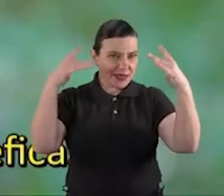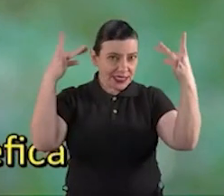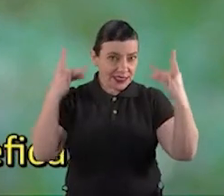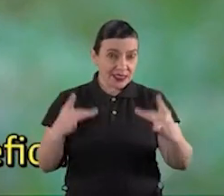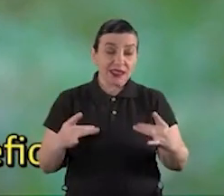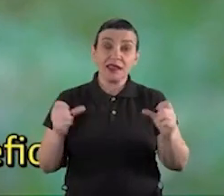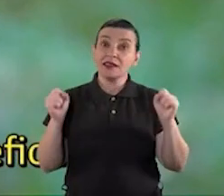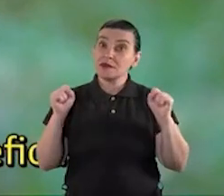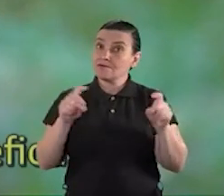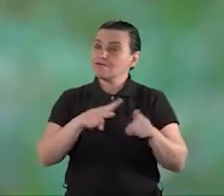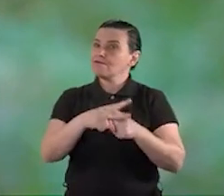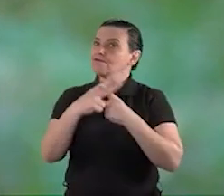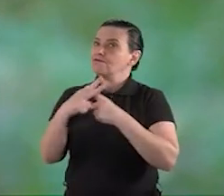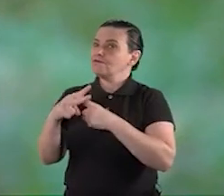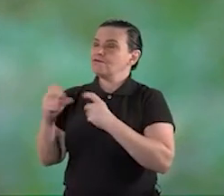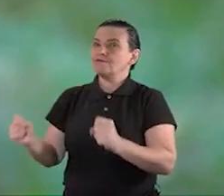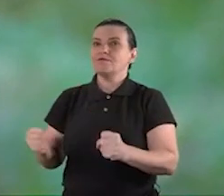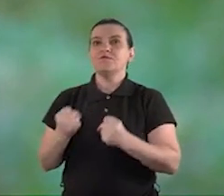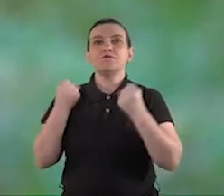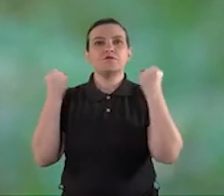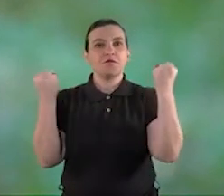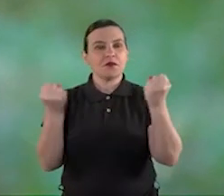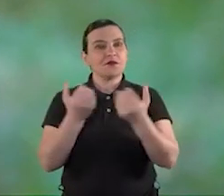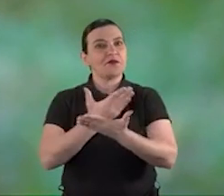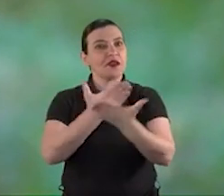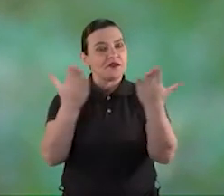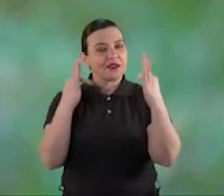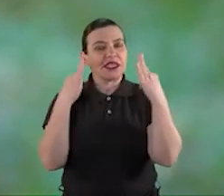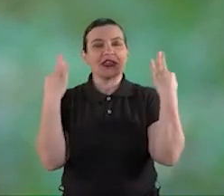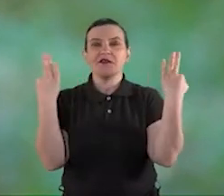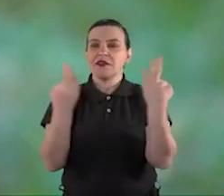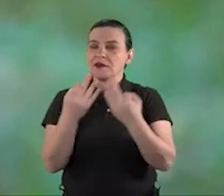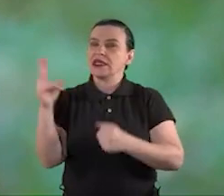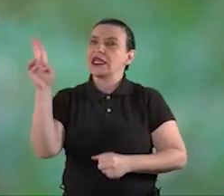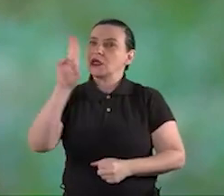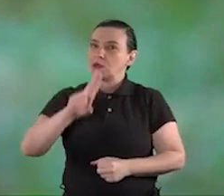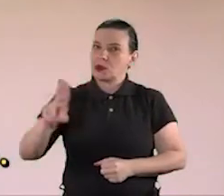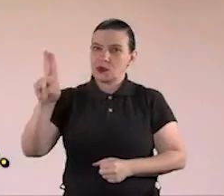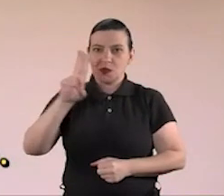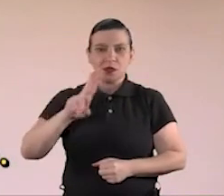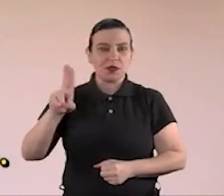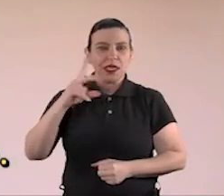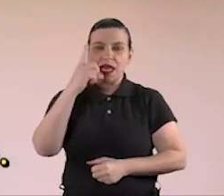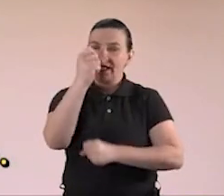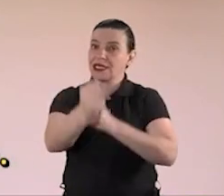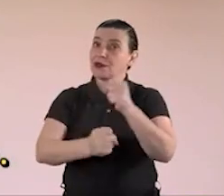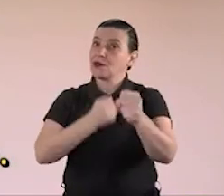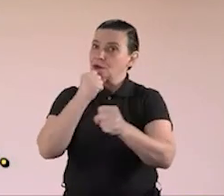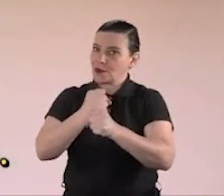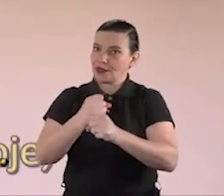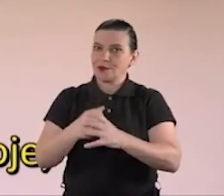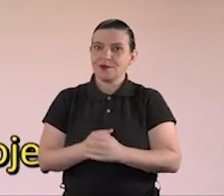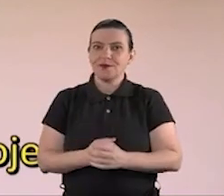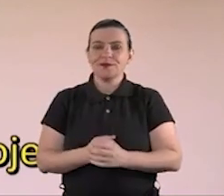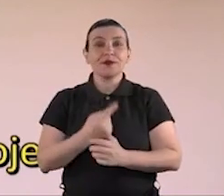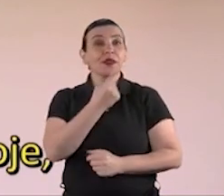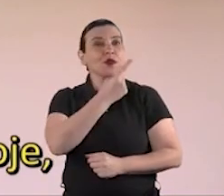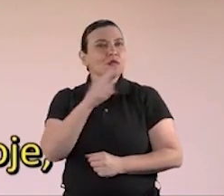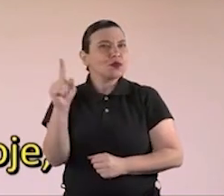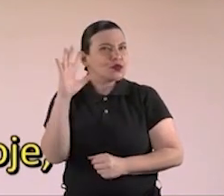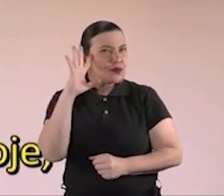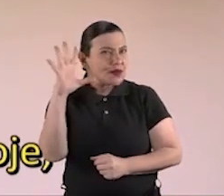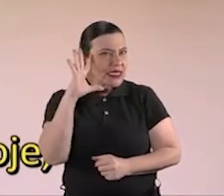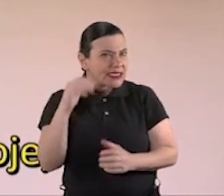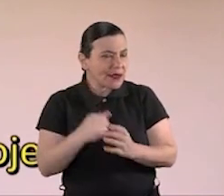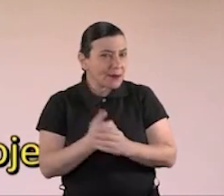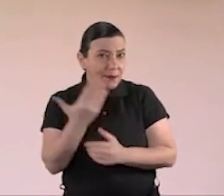ele pode ser uma ferramenta poderosa e eficaz para você e sua família usarem durante todo o ano agora apenas um último